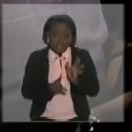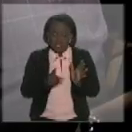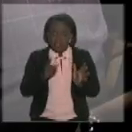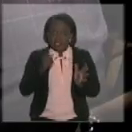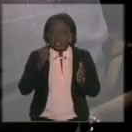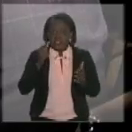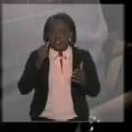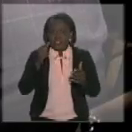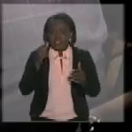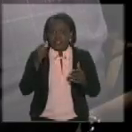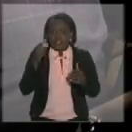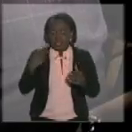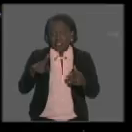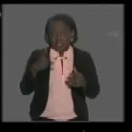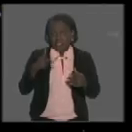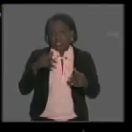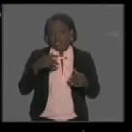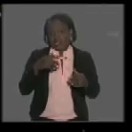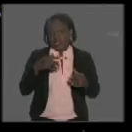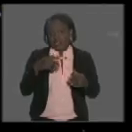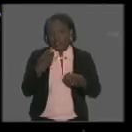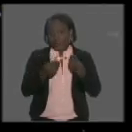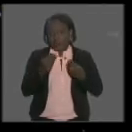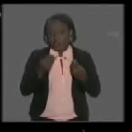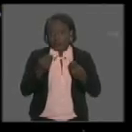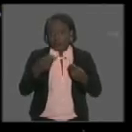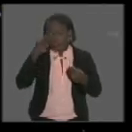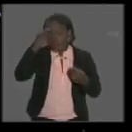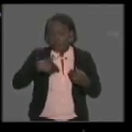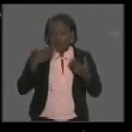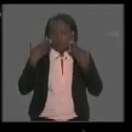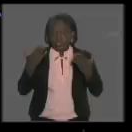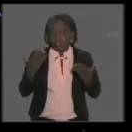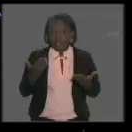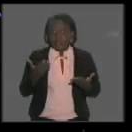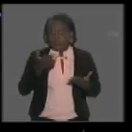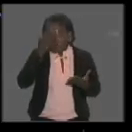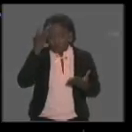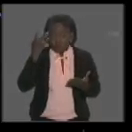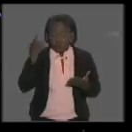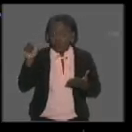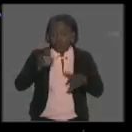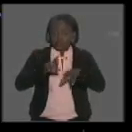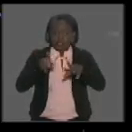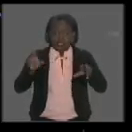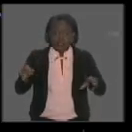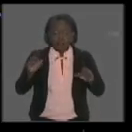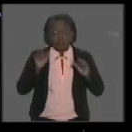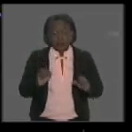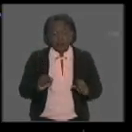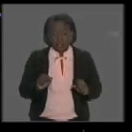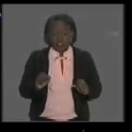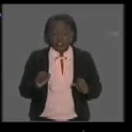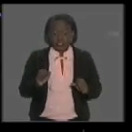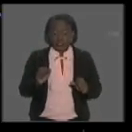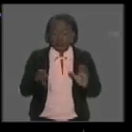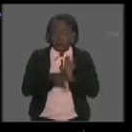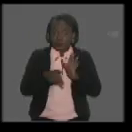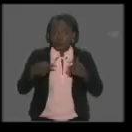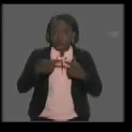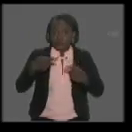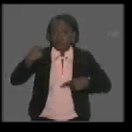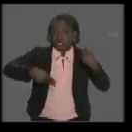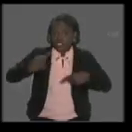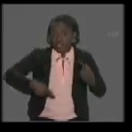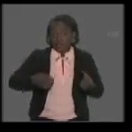questionamento em relação à forma de nossa autoidentificação. E para pessoas diversas, isso pode ser uma afirmação